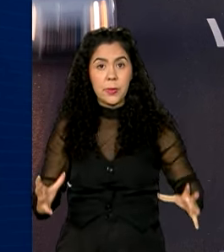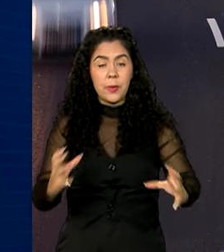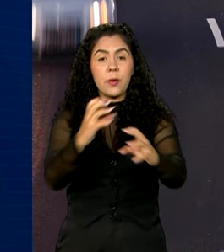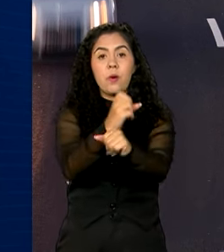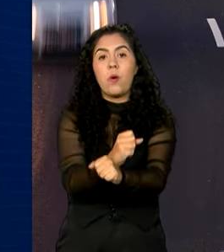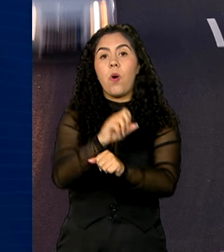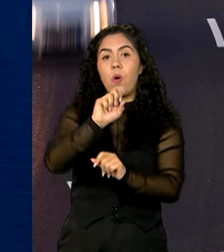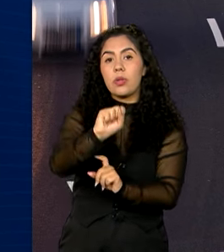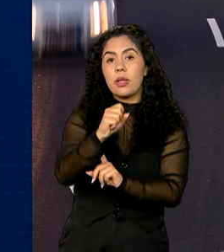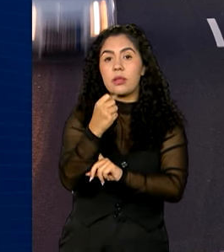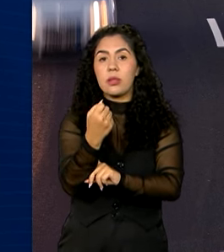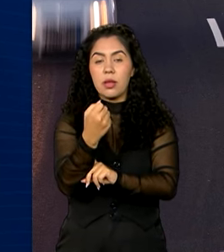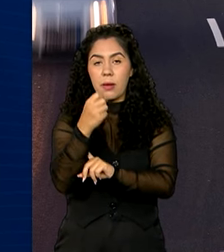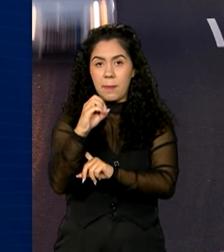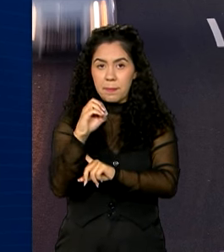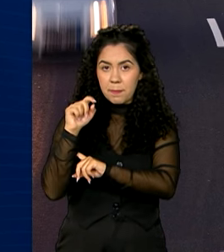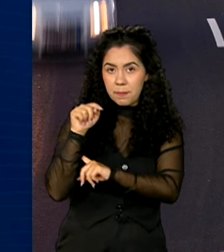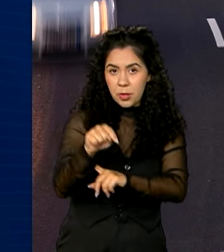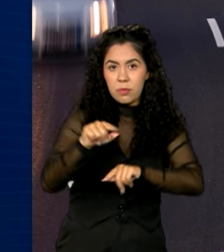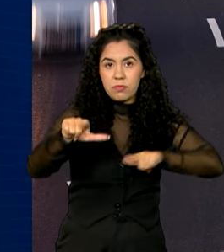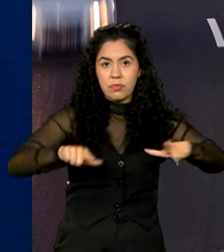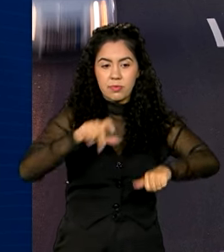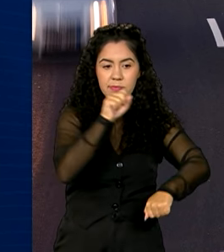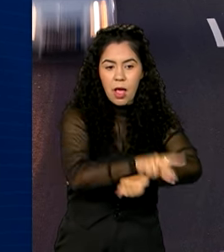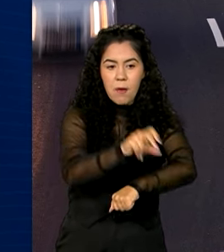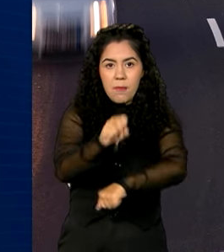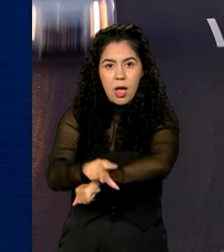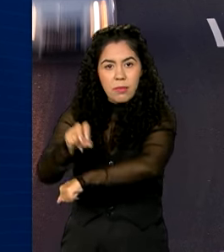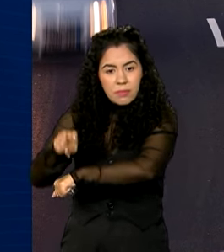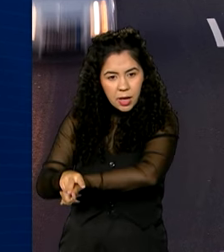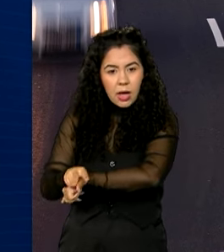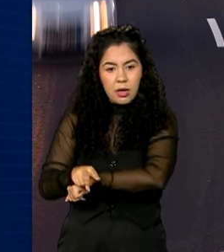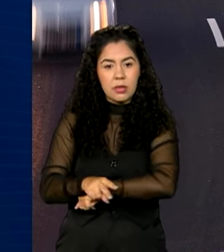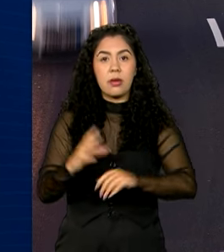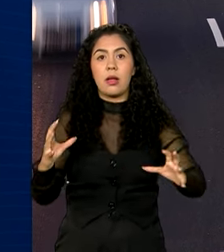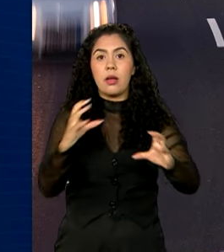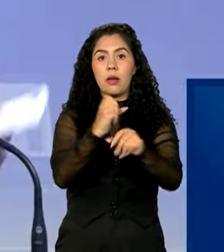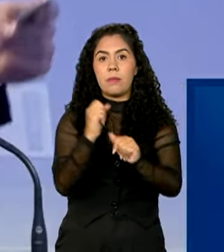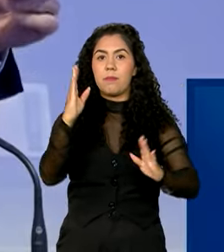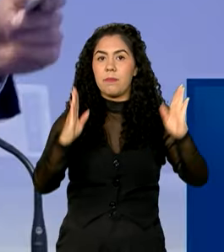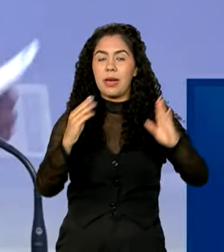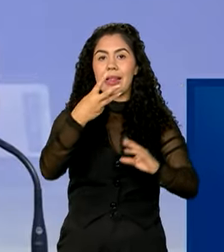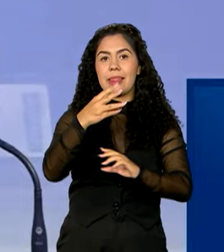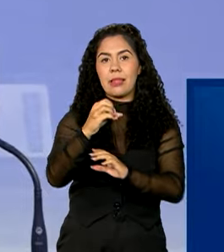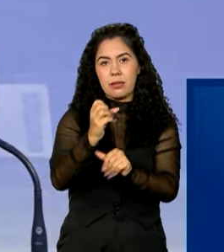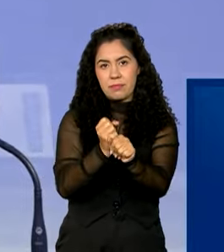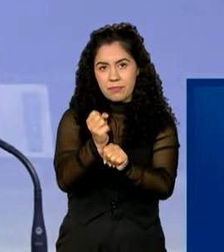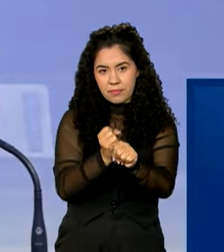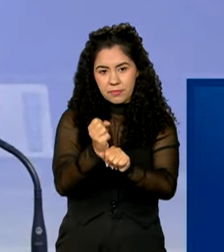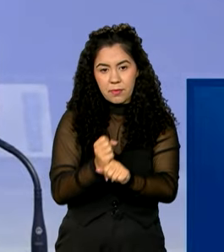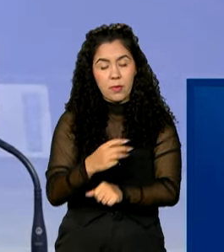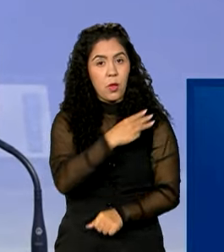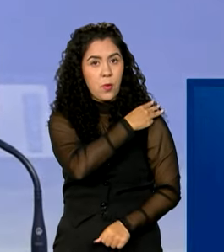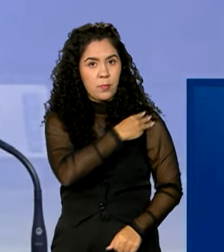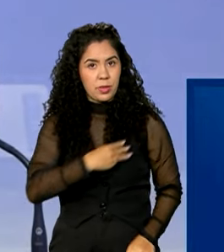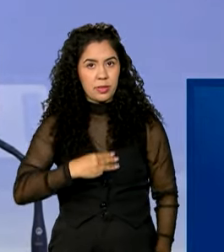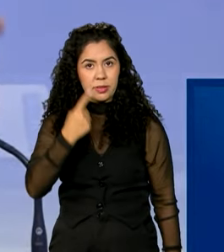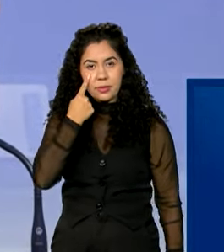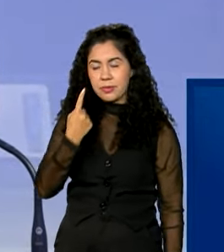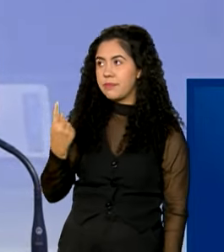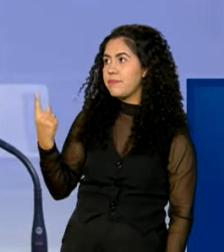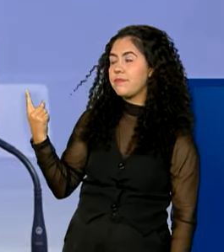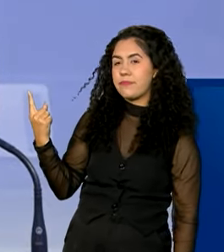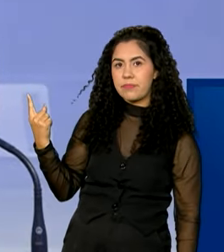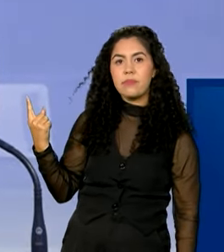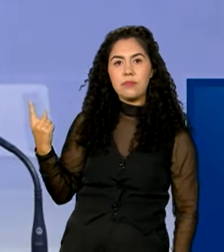mil empregos diretos e indiretos. A concessão valerá por 30 anos. O ministro de Minas e Energia, o mineiro